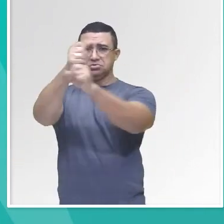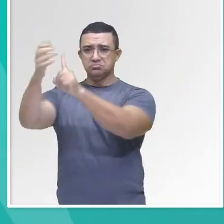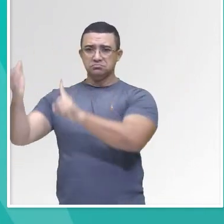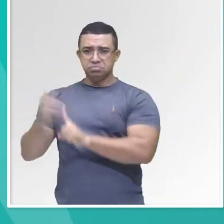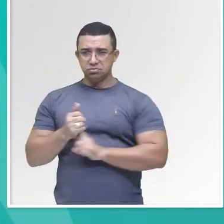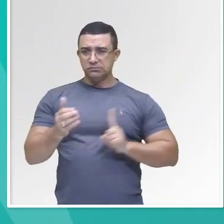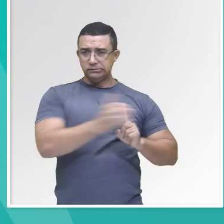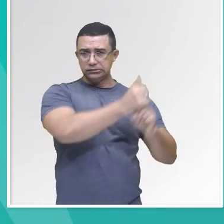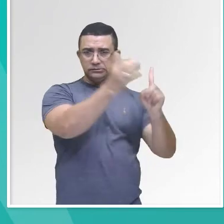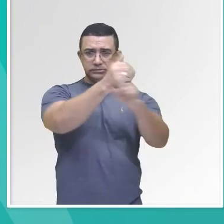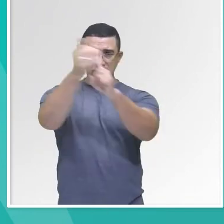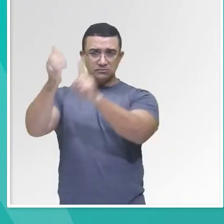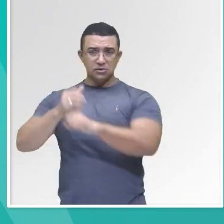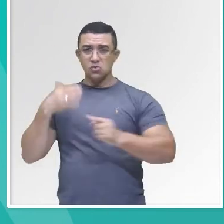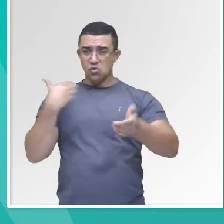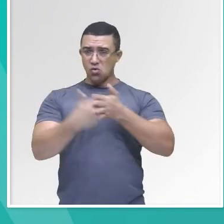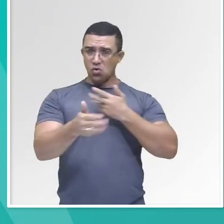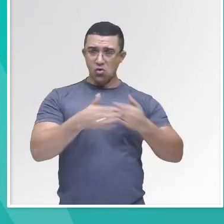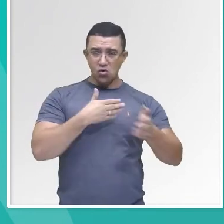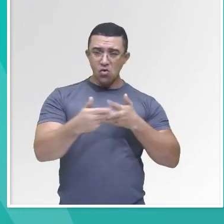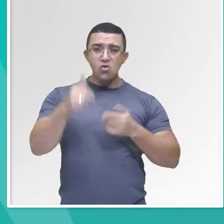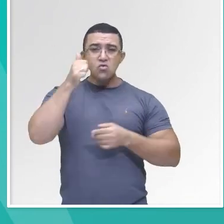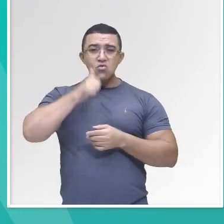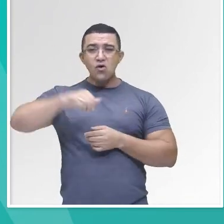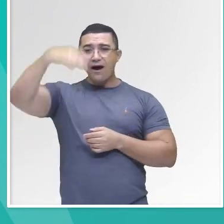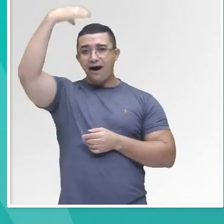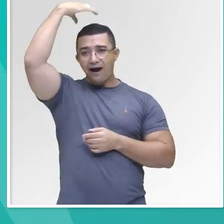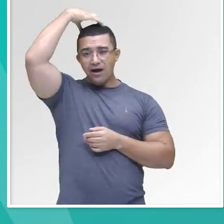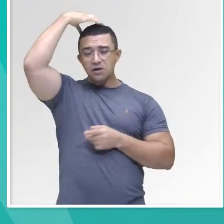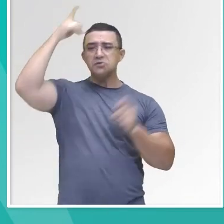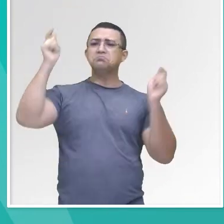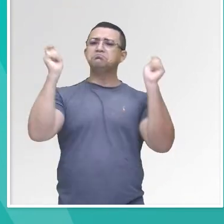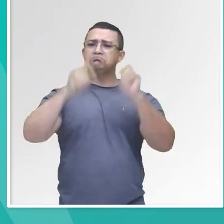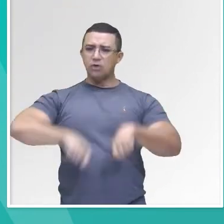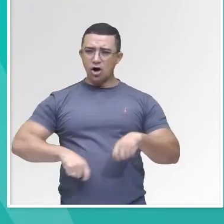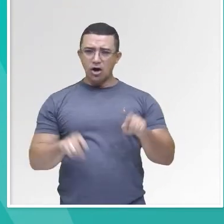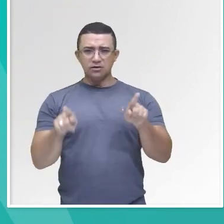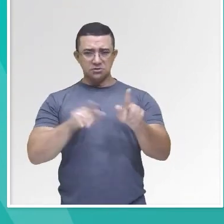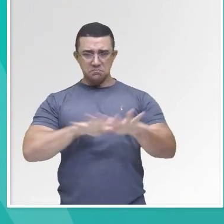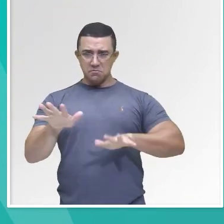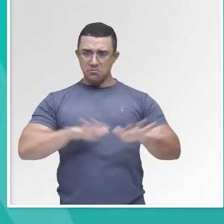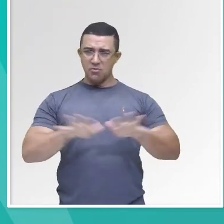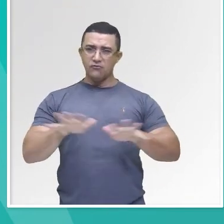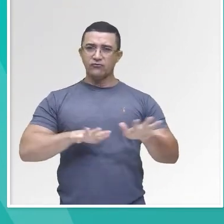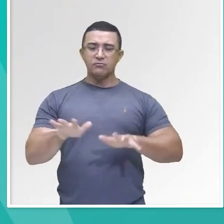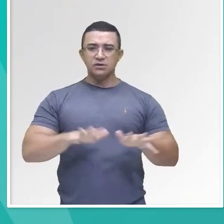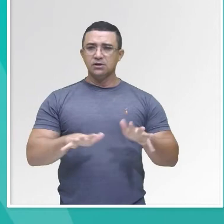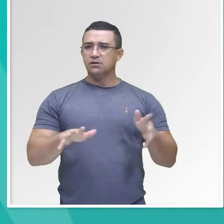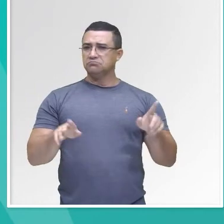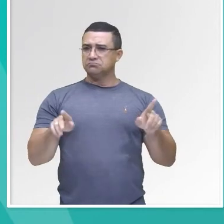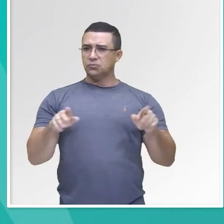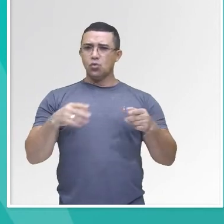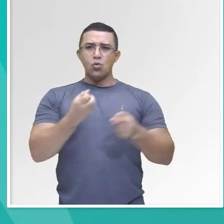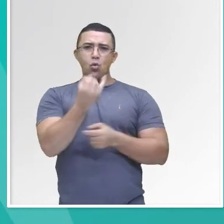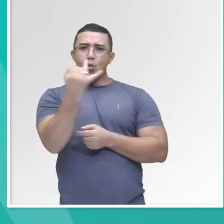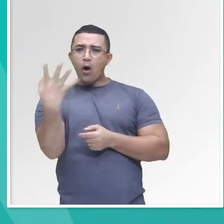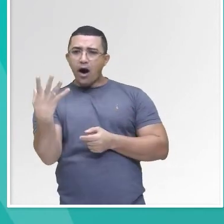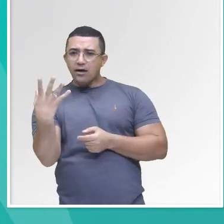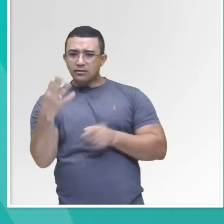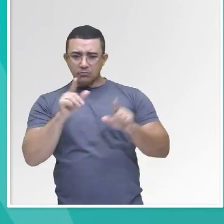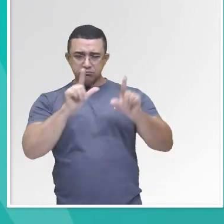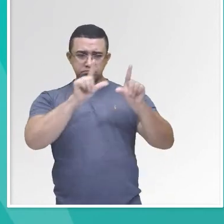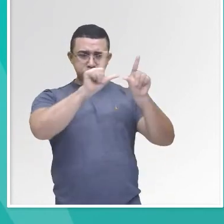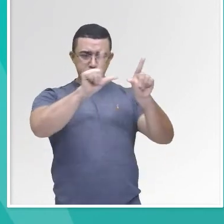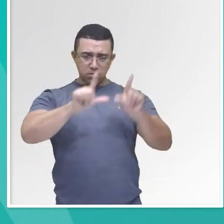movimenta. A rainha ou dama, ela pode se movimentar, pode se deslocar quantas casas